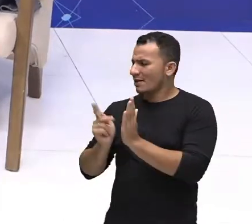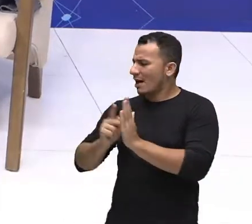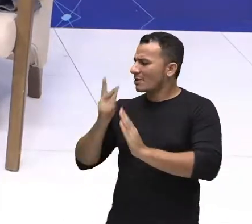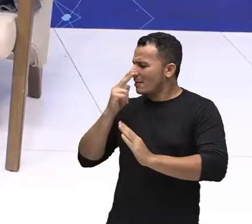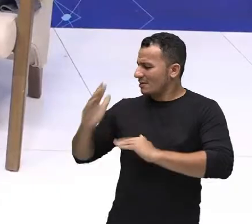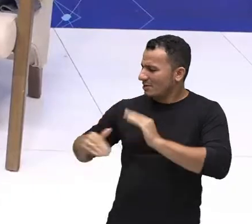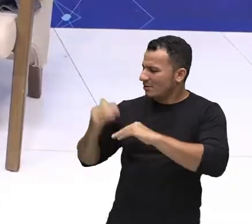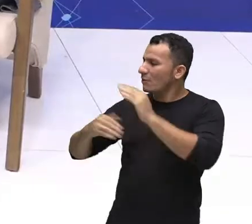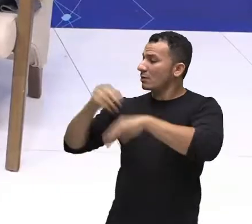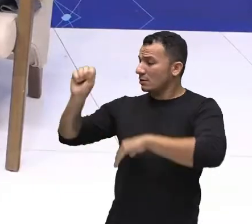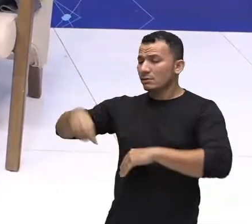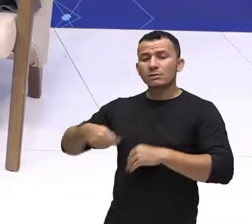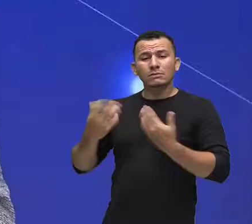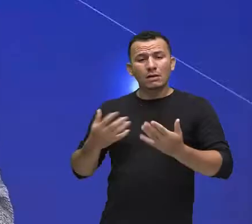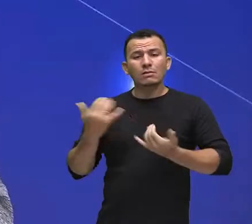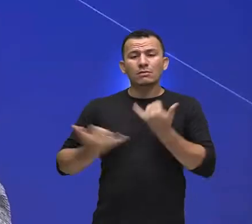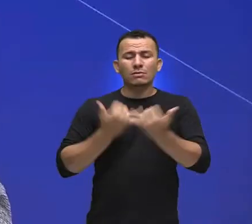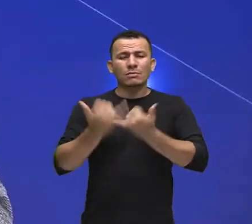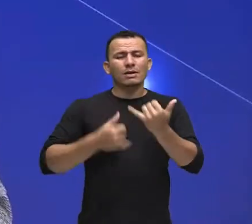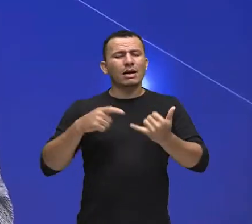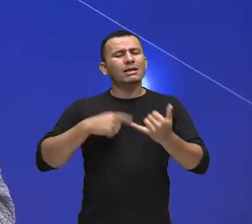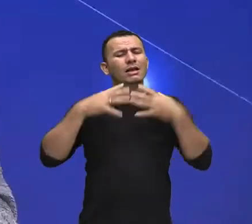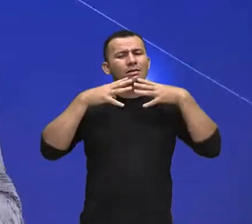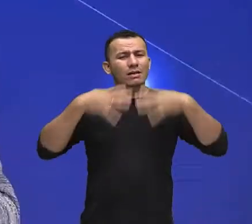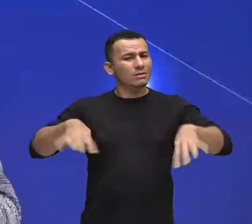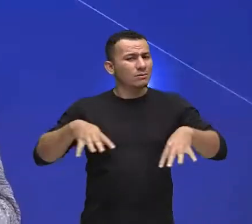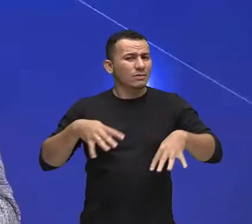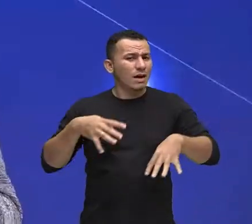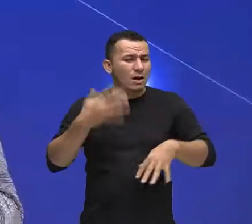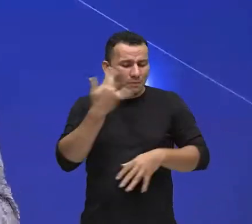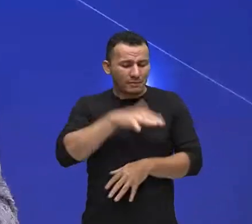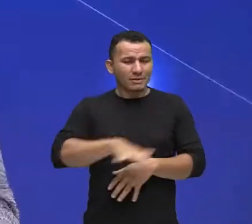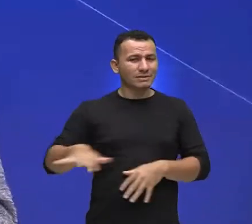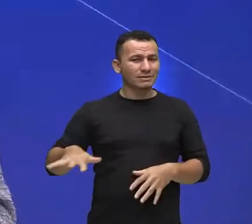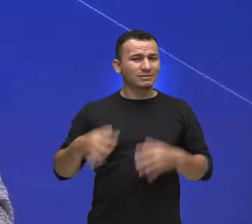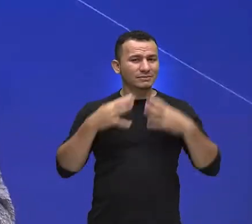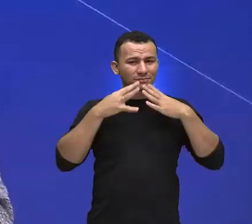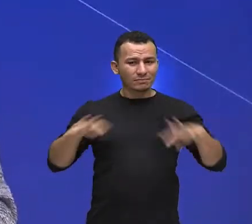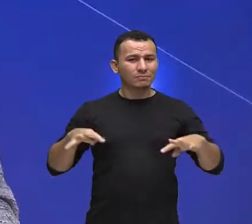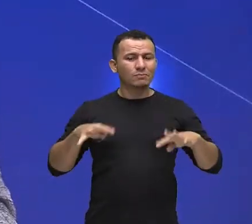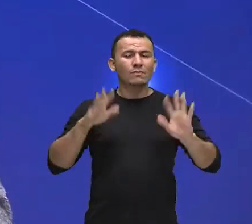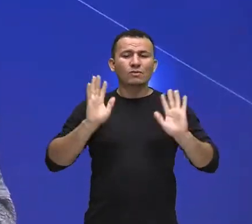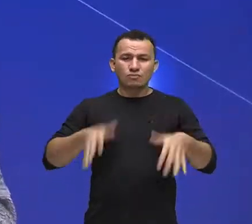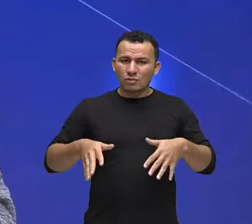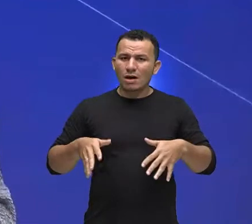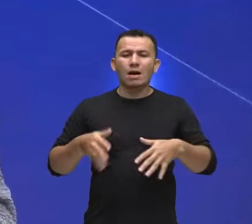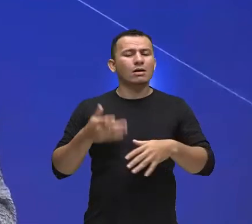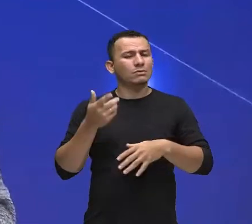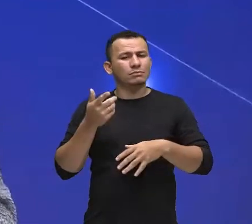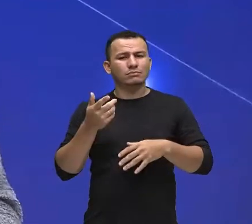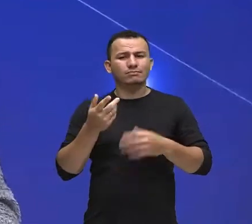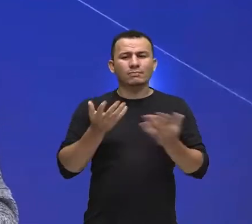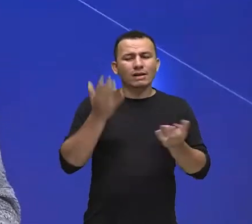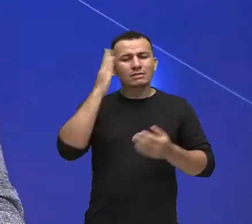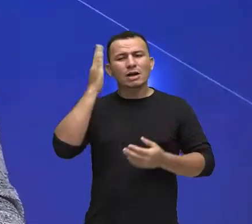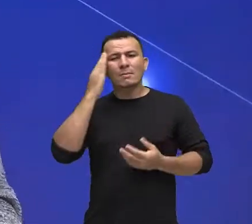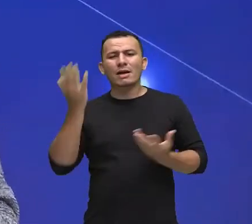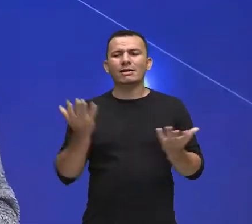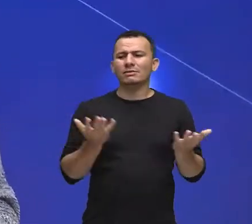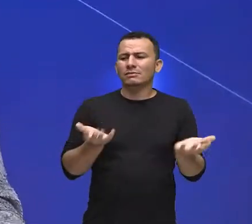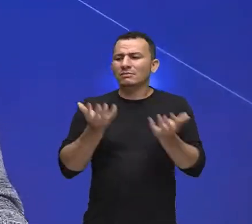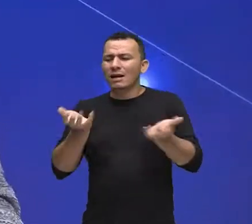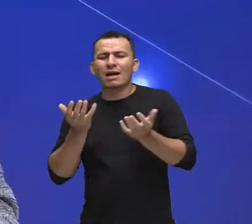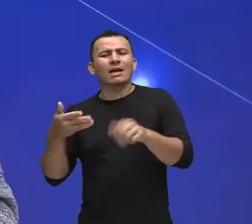Sim. Importante porque o brincar é um processo natural da criança. Então a criança já está imersa, ela já sai imersa nessa curiosidade do brincar,